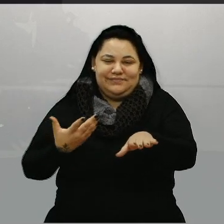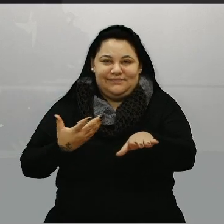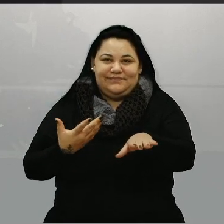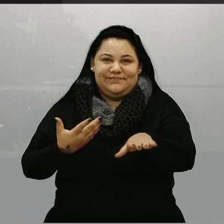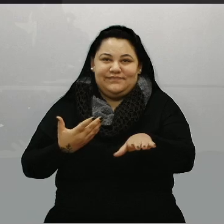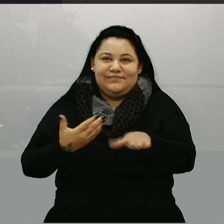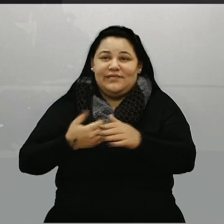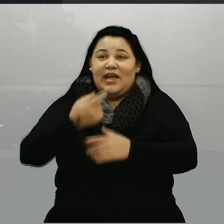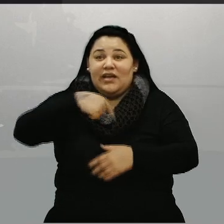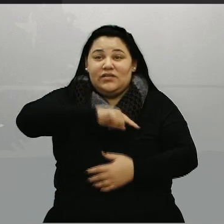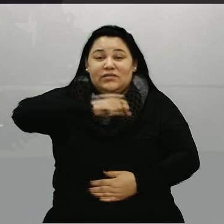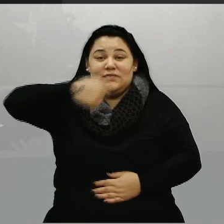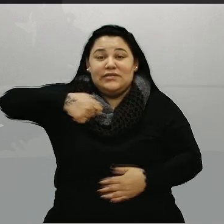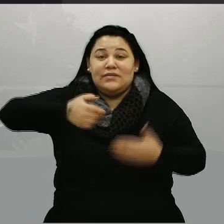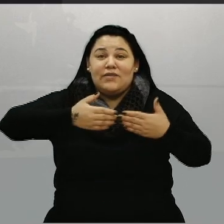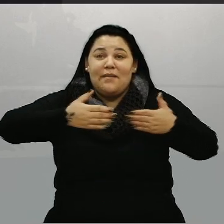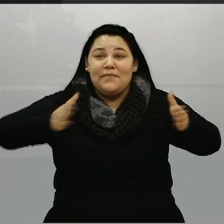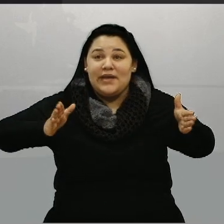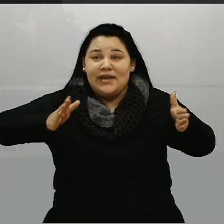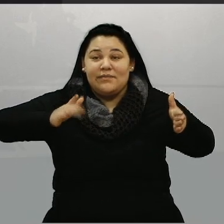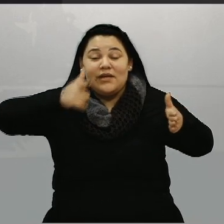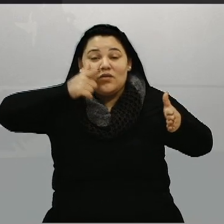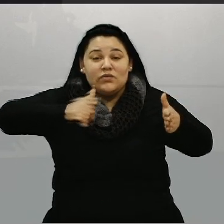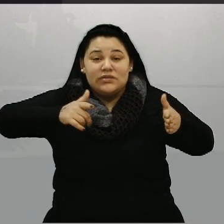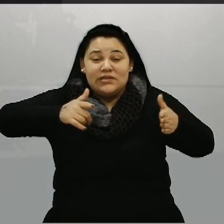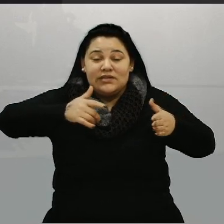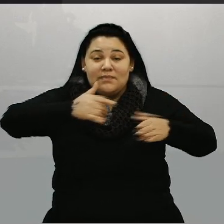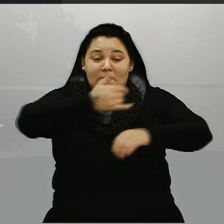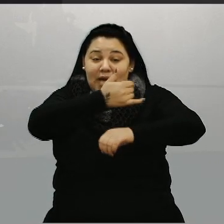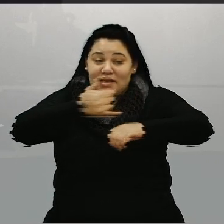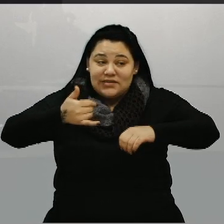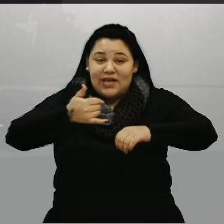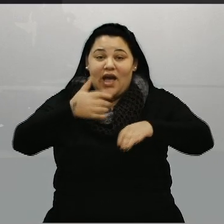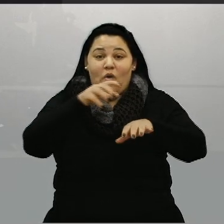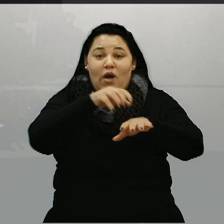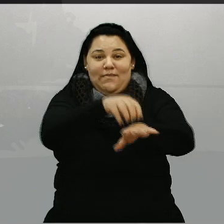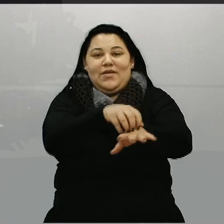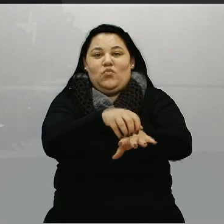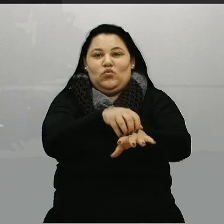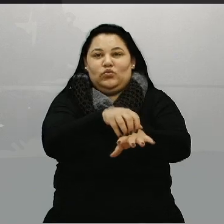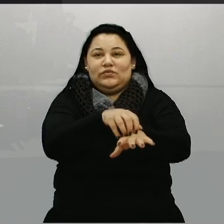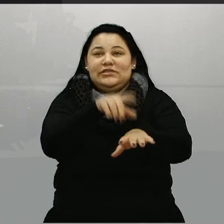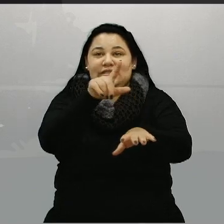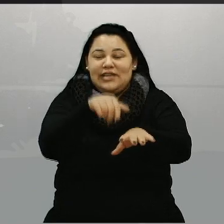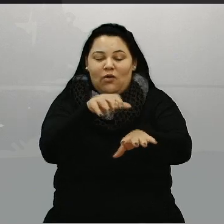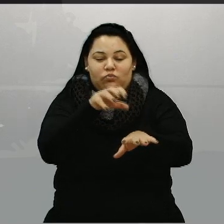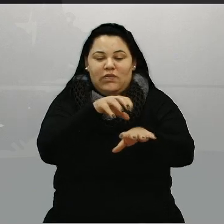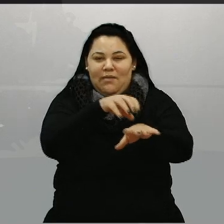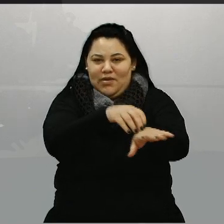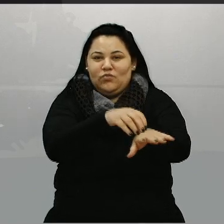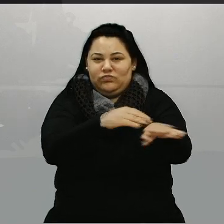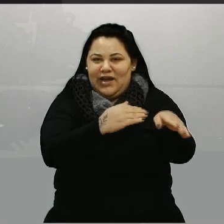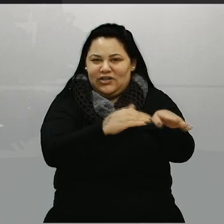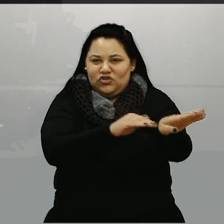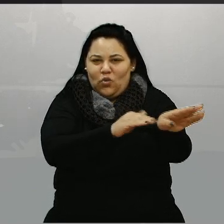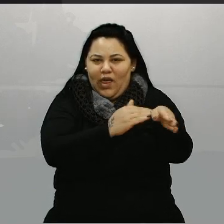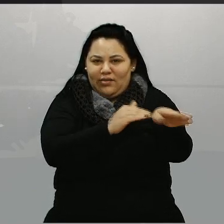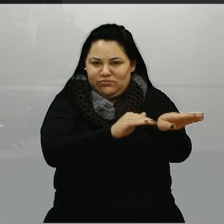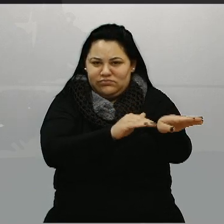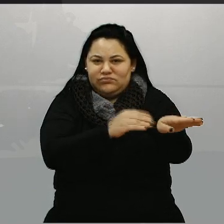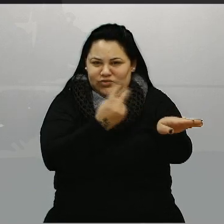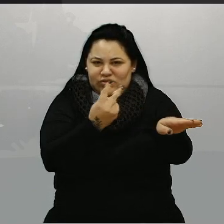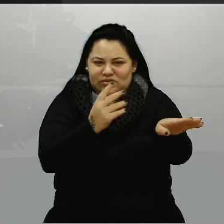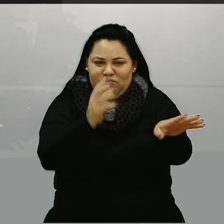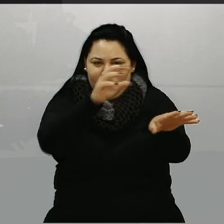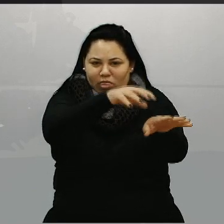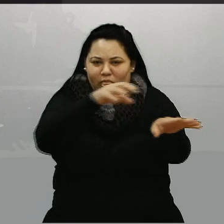tivemos que abrir ali para ele conseguir passar com o caminhão, né, que é uma carreta, e aí tu imagina a